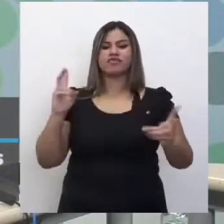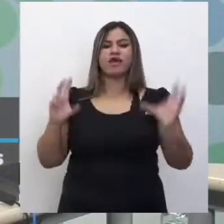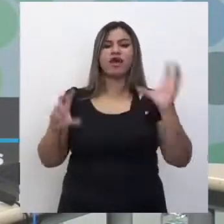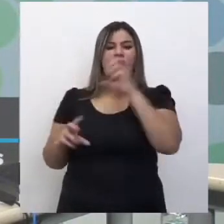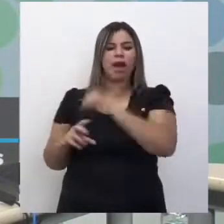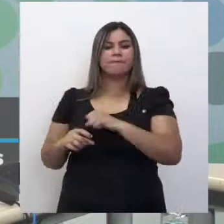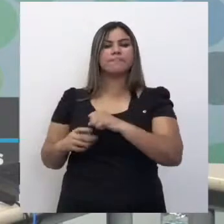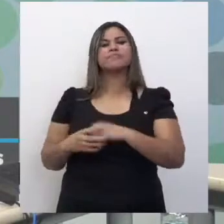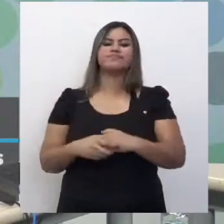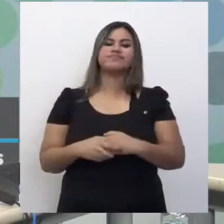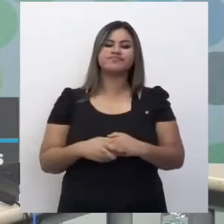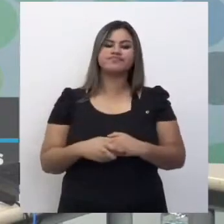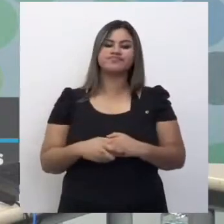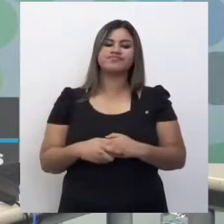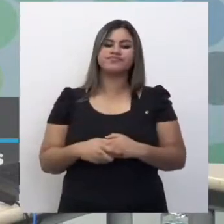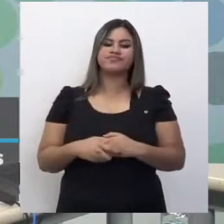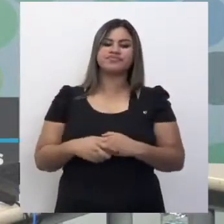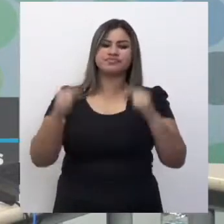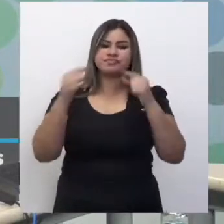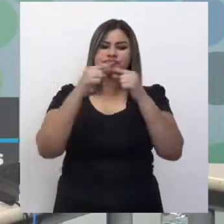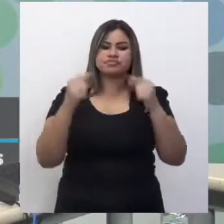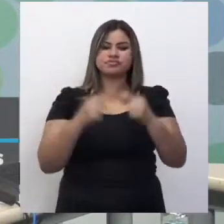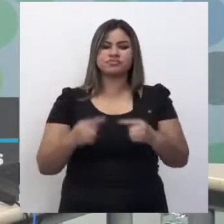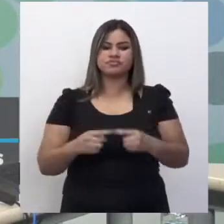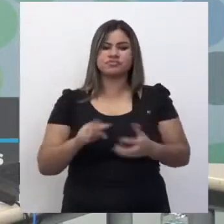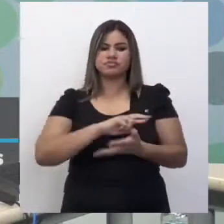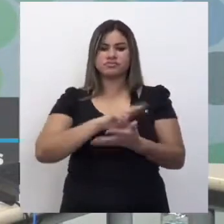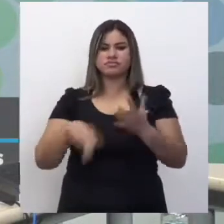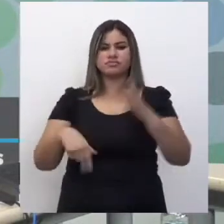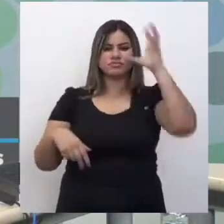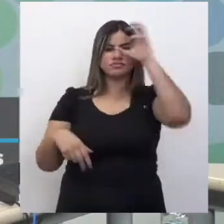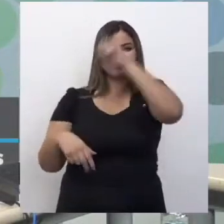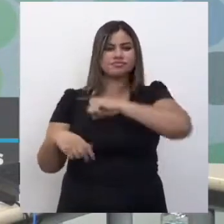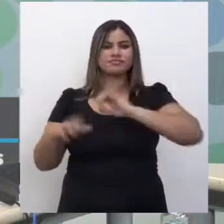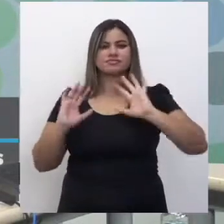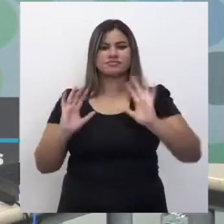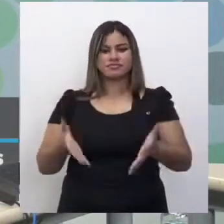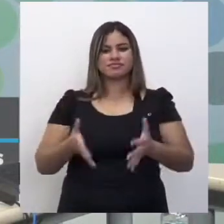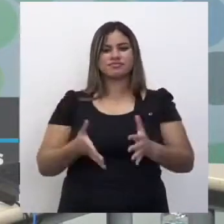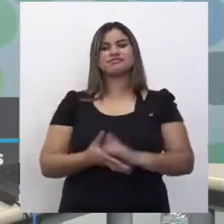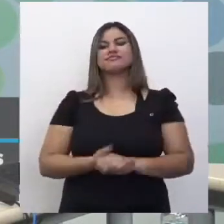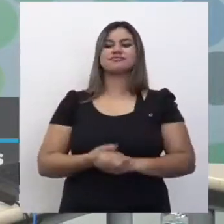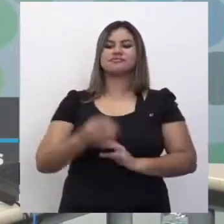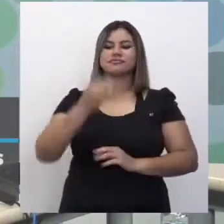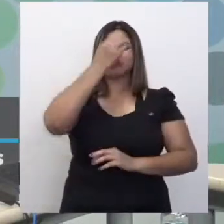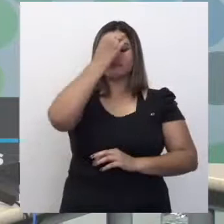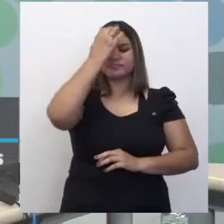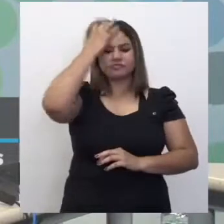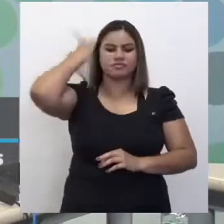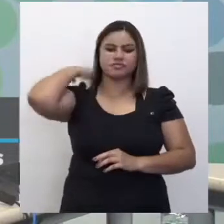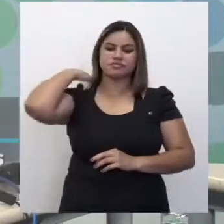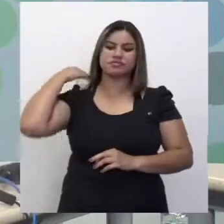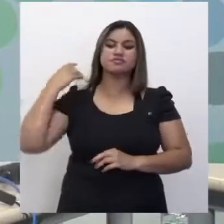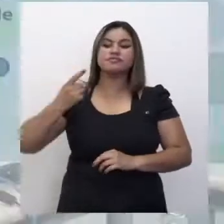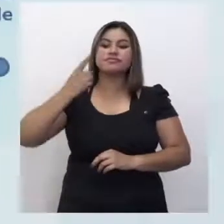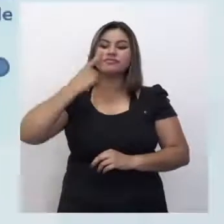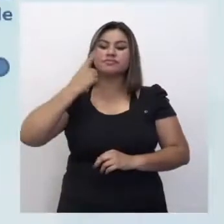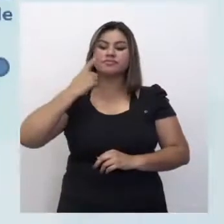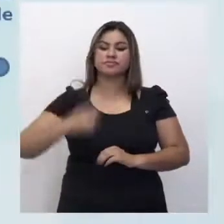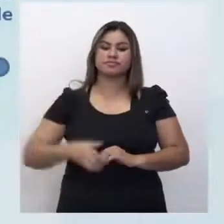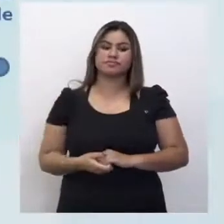rapidamente para a gente pontuar essas questões que nós estamos tratando aí nas aulas anteriores e também na aula de hoje. Dá uma olhadinha.